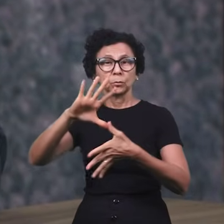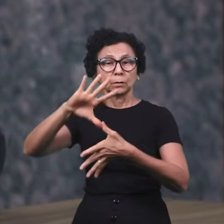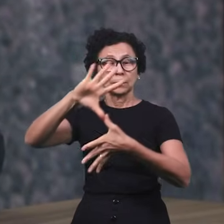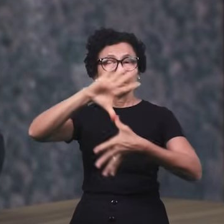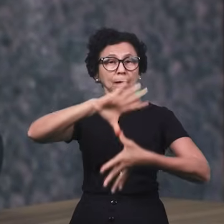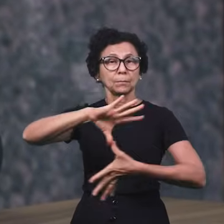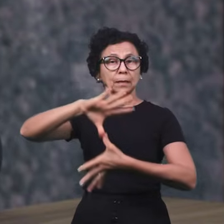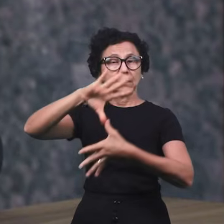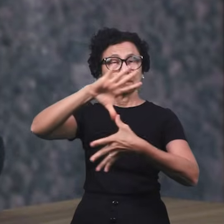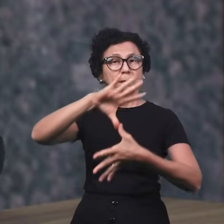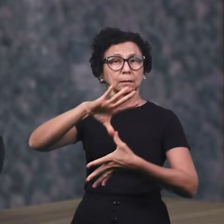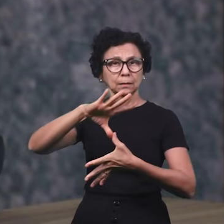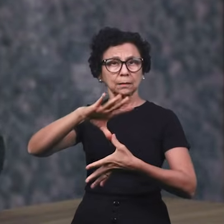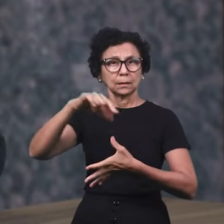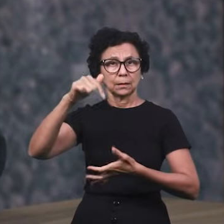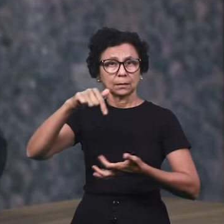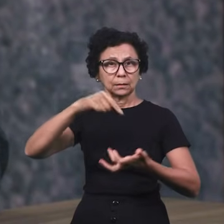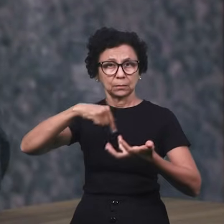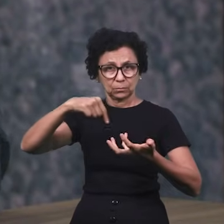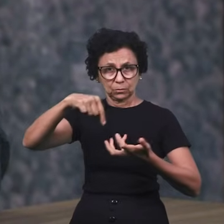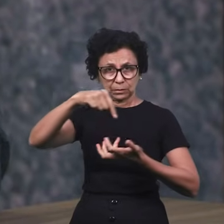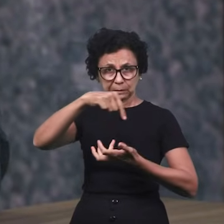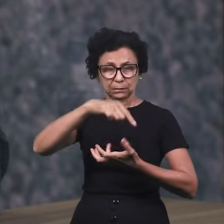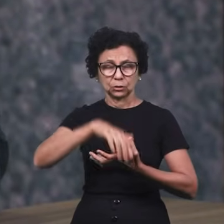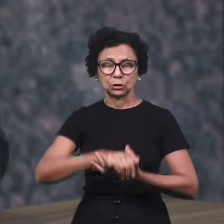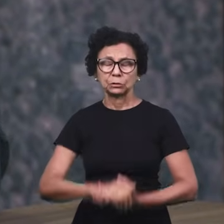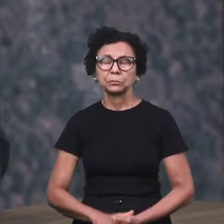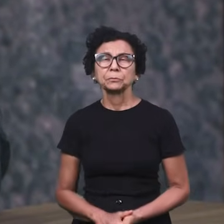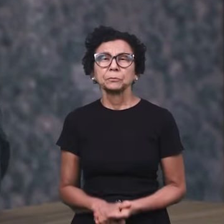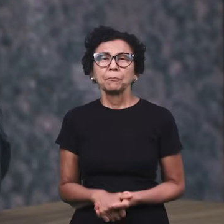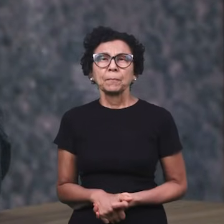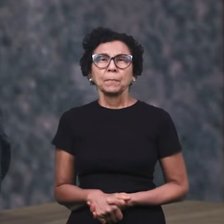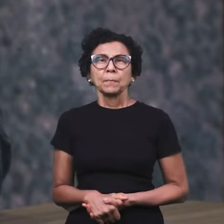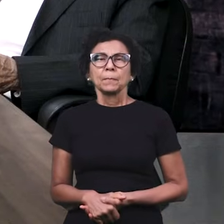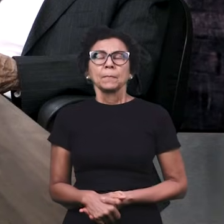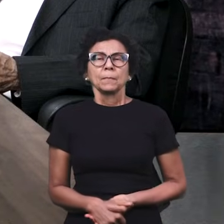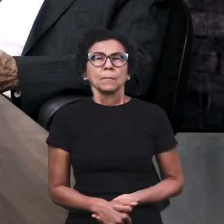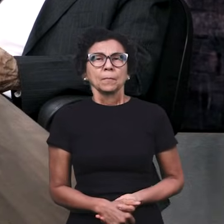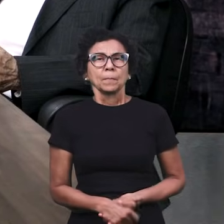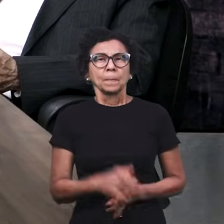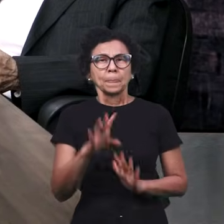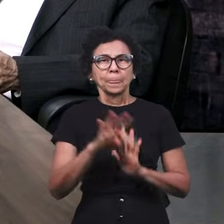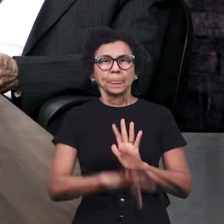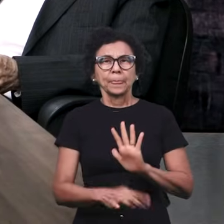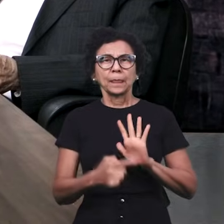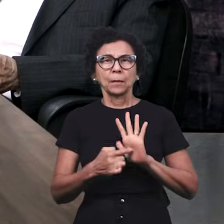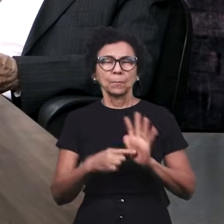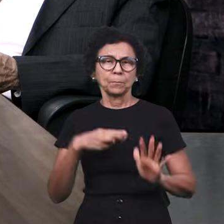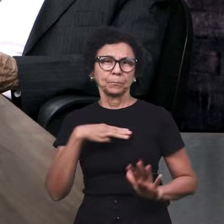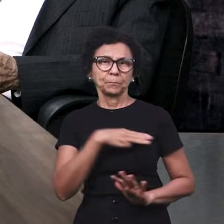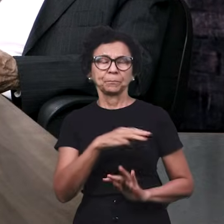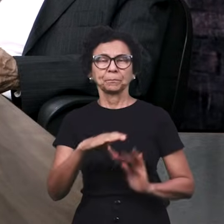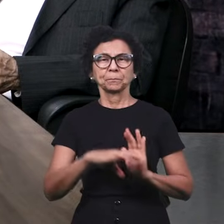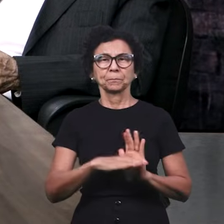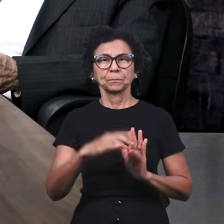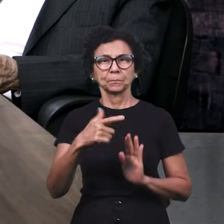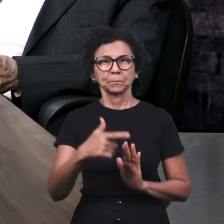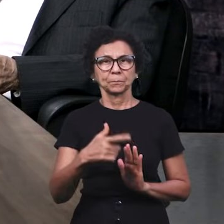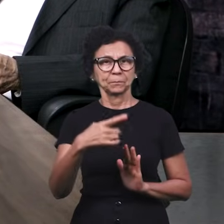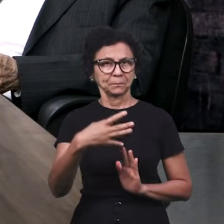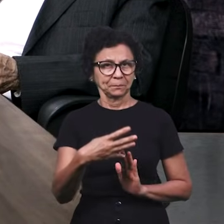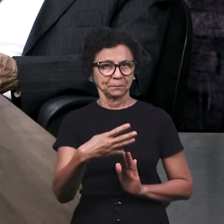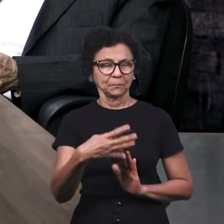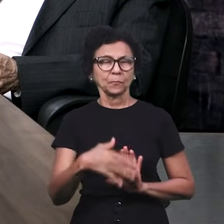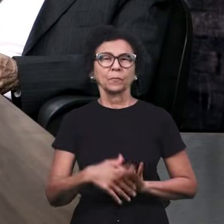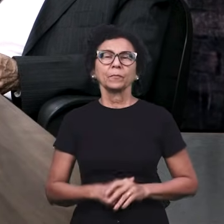da América, do nosso continente. Eu gostaria de ler um texto, pastor Antônio Carlos, a palavra de Deus, um texto em que no Evangelho de Mateus,